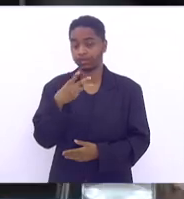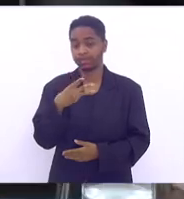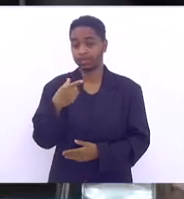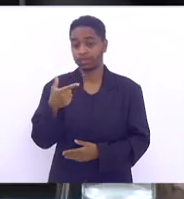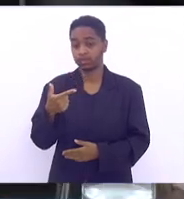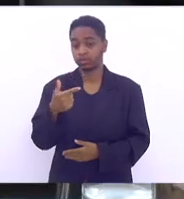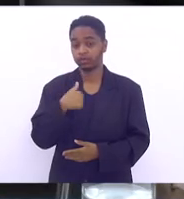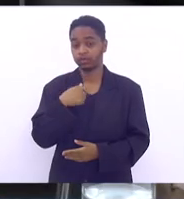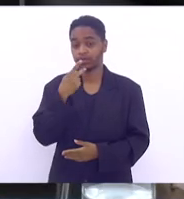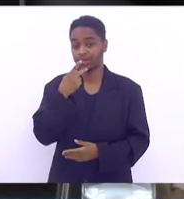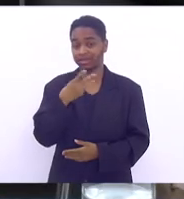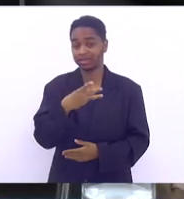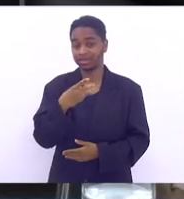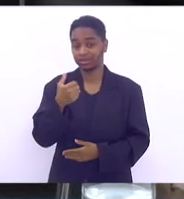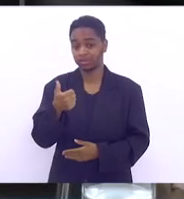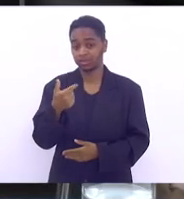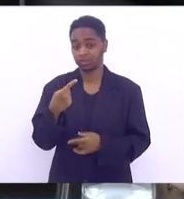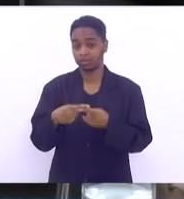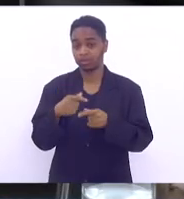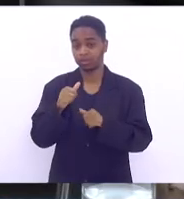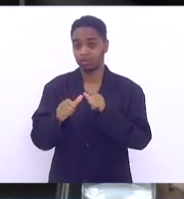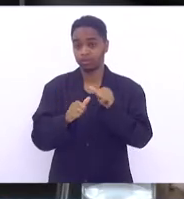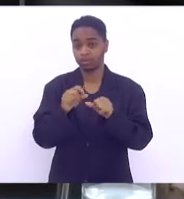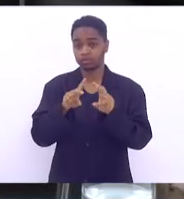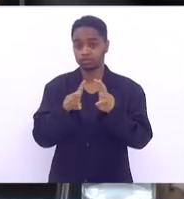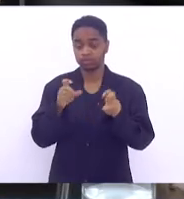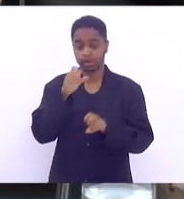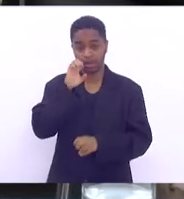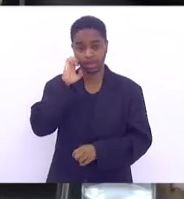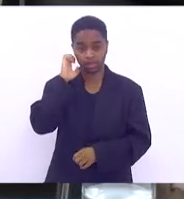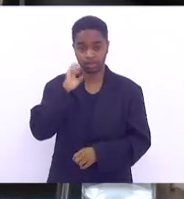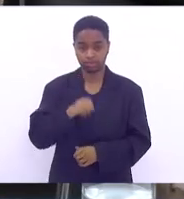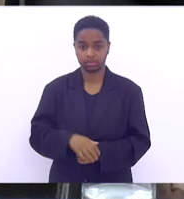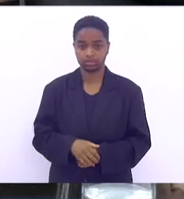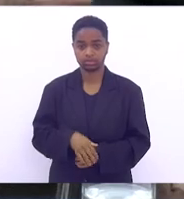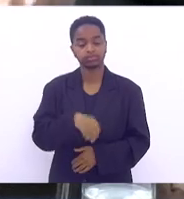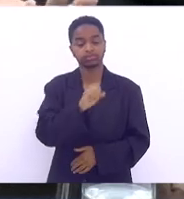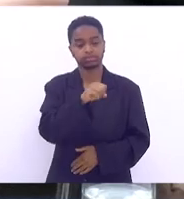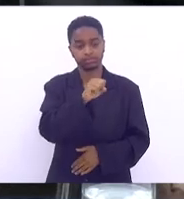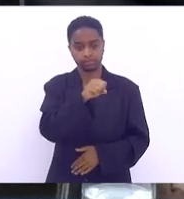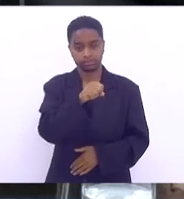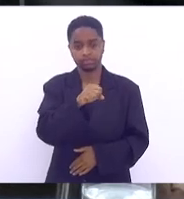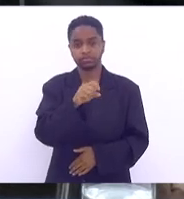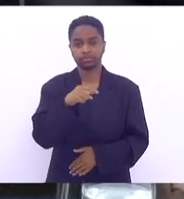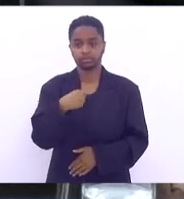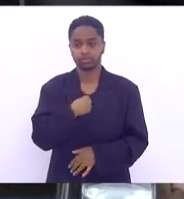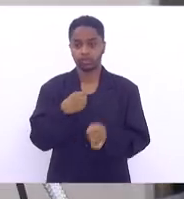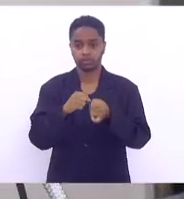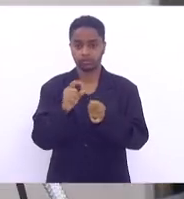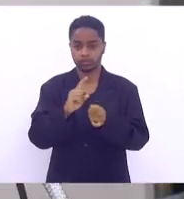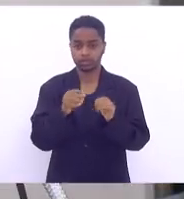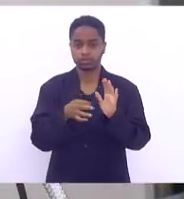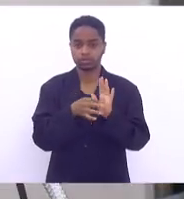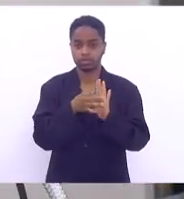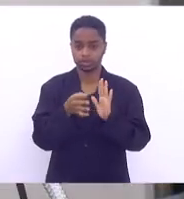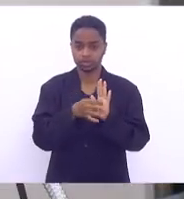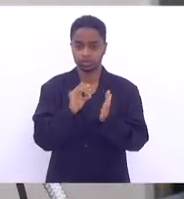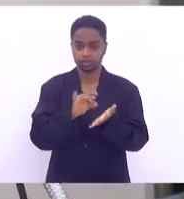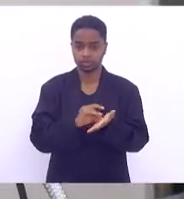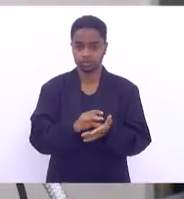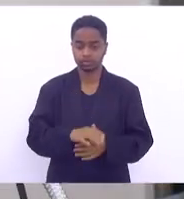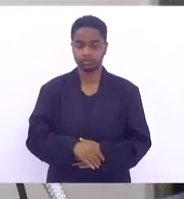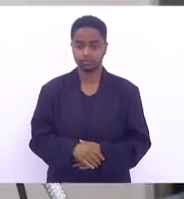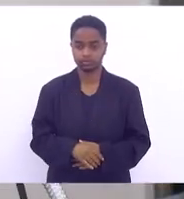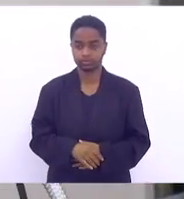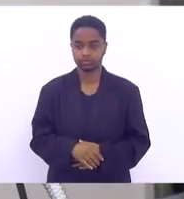falando do 31, o senhor alterou o seu da Élica. Não, pois é. Sim. Por isso que a gente não fez o parecer original. Tá pela certo. Legalidade.